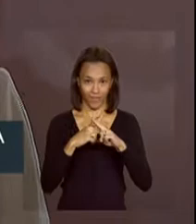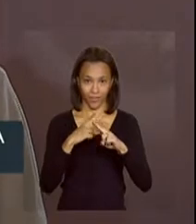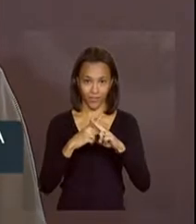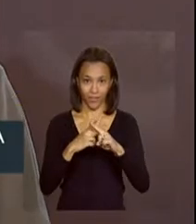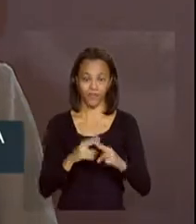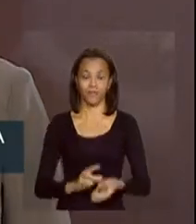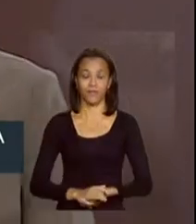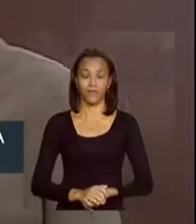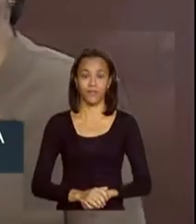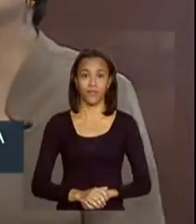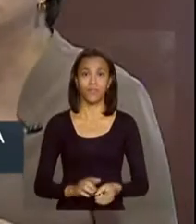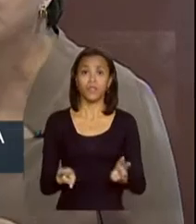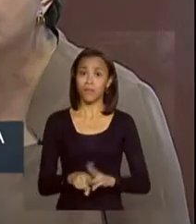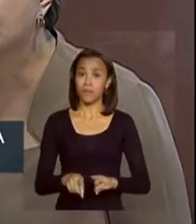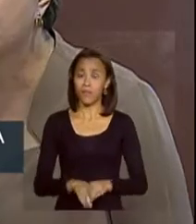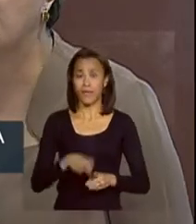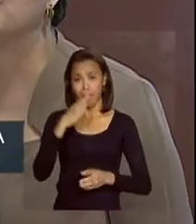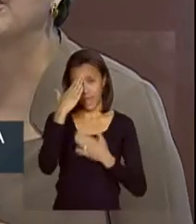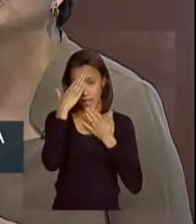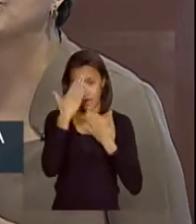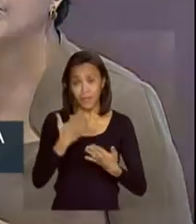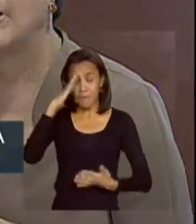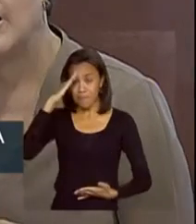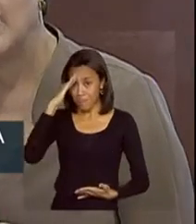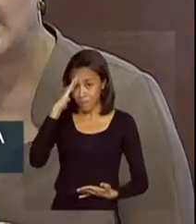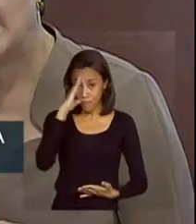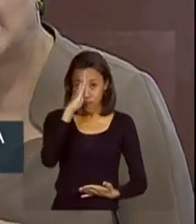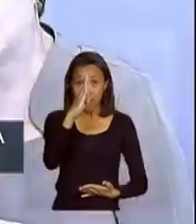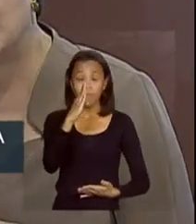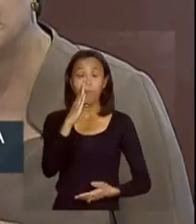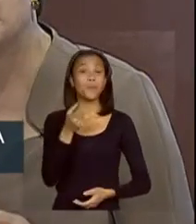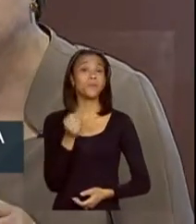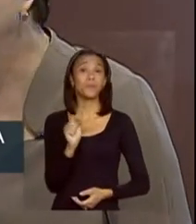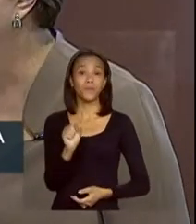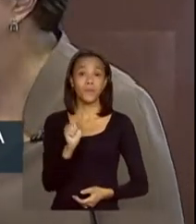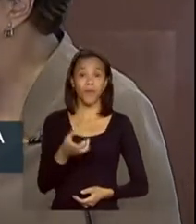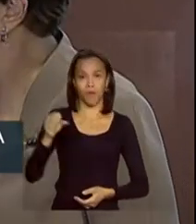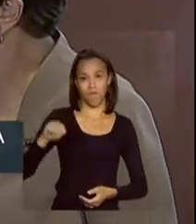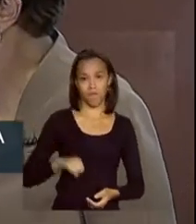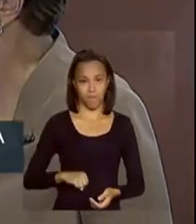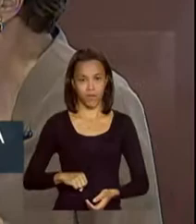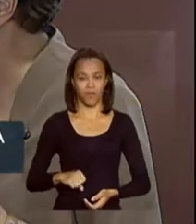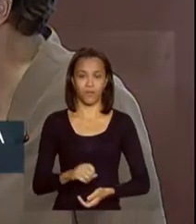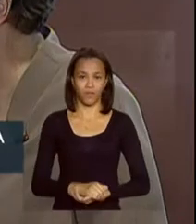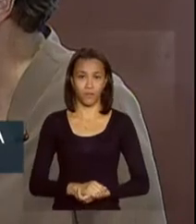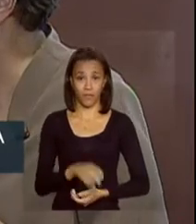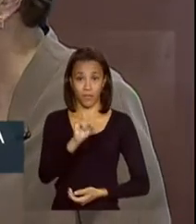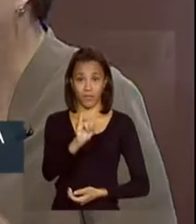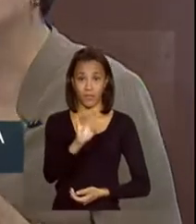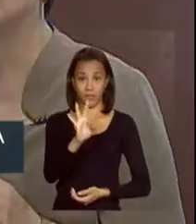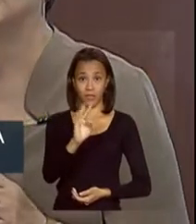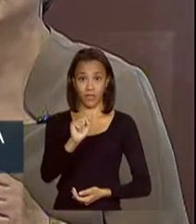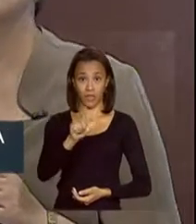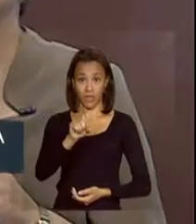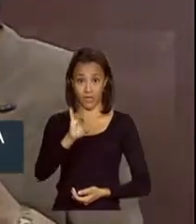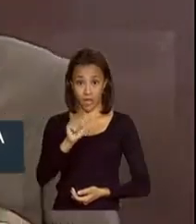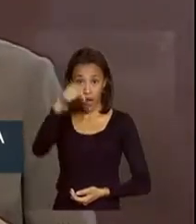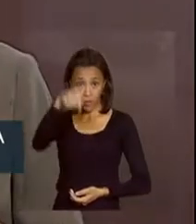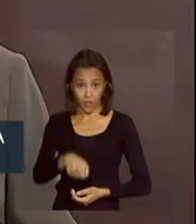querido hereda e agradeço Principalmente ao embaixador da Itália no